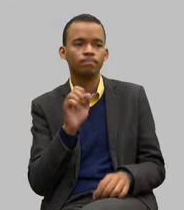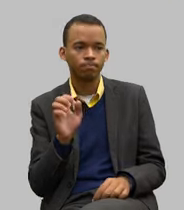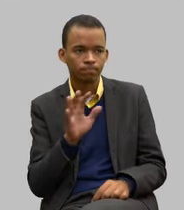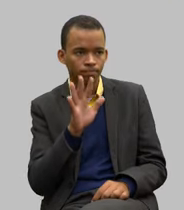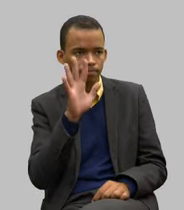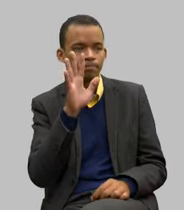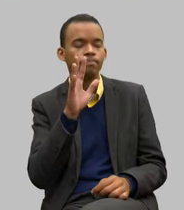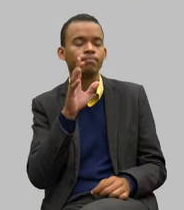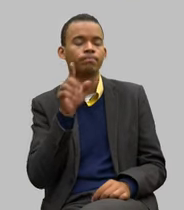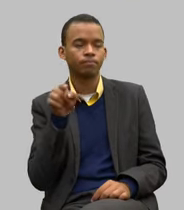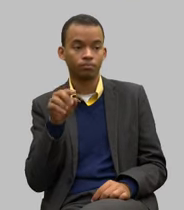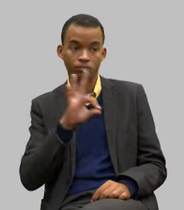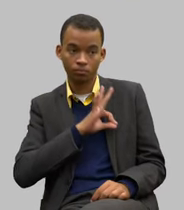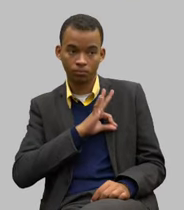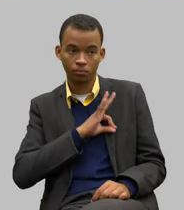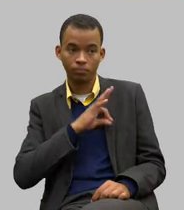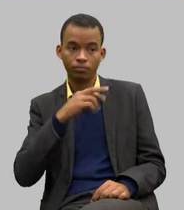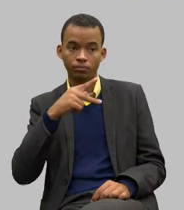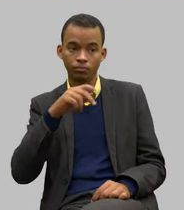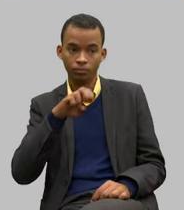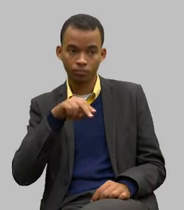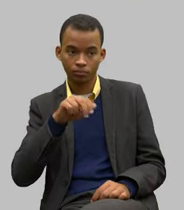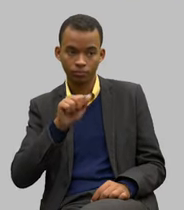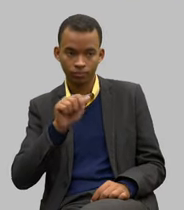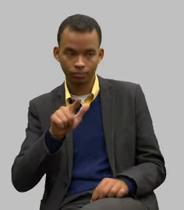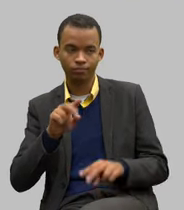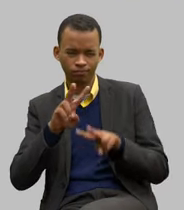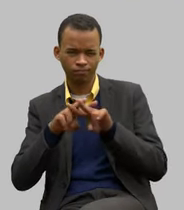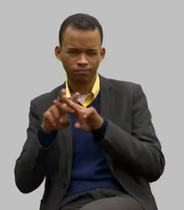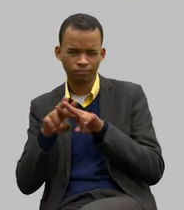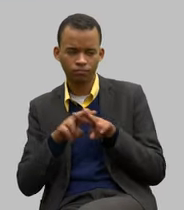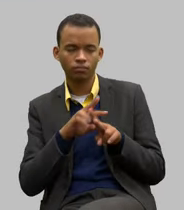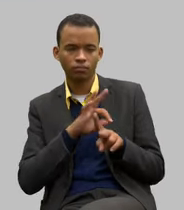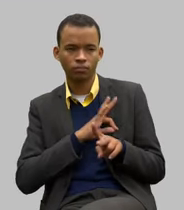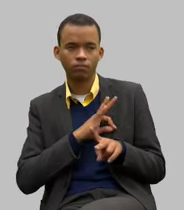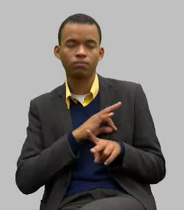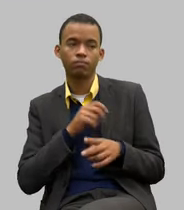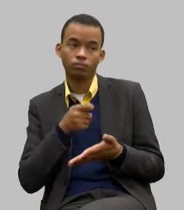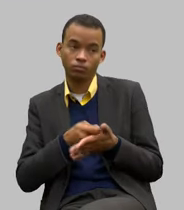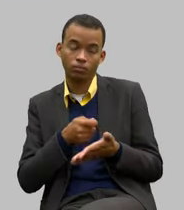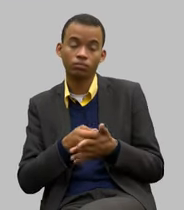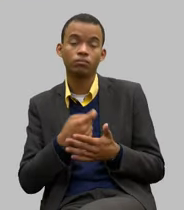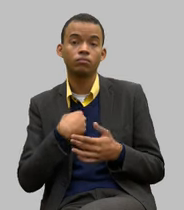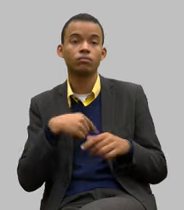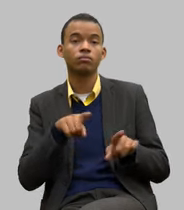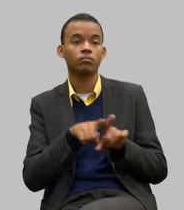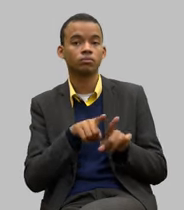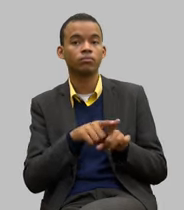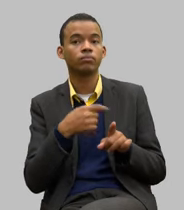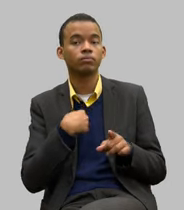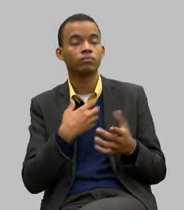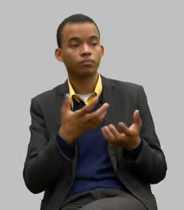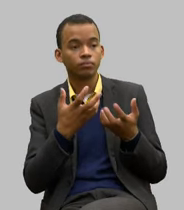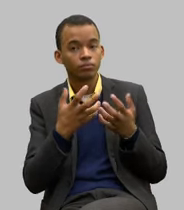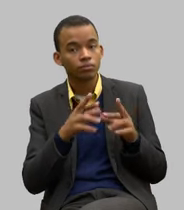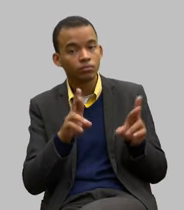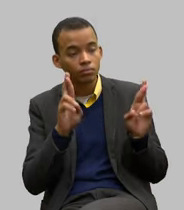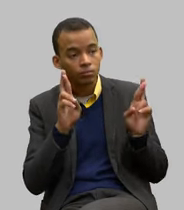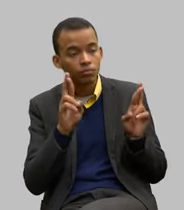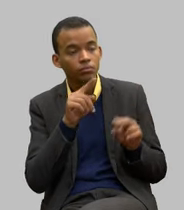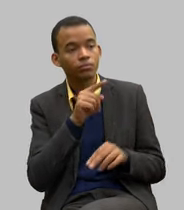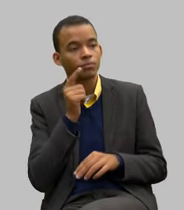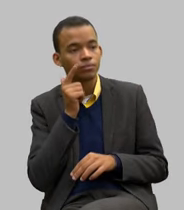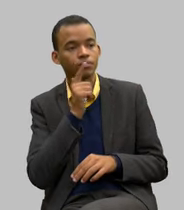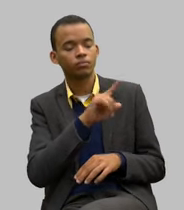cobrança e eu eu torço muito para que o senhor consiga tirar isso